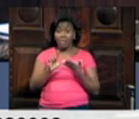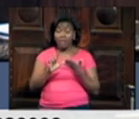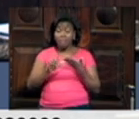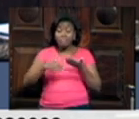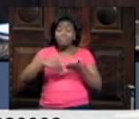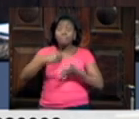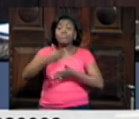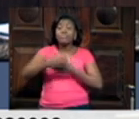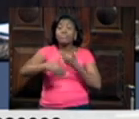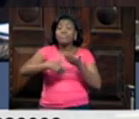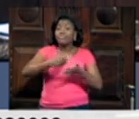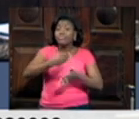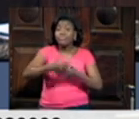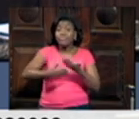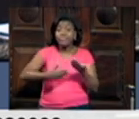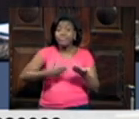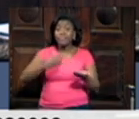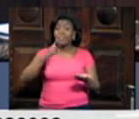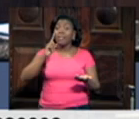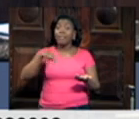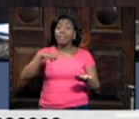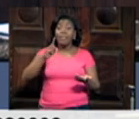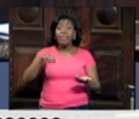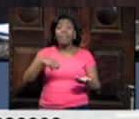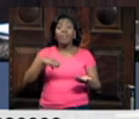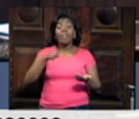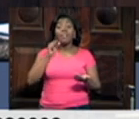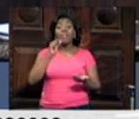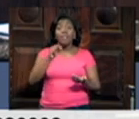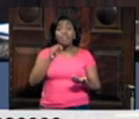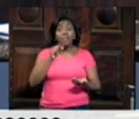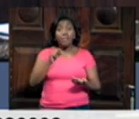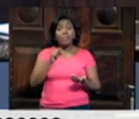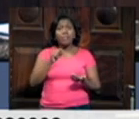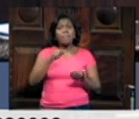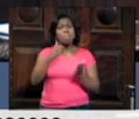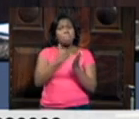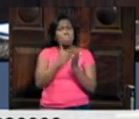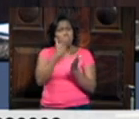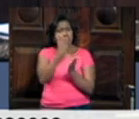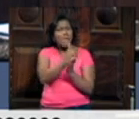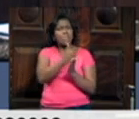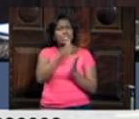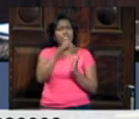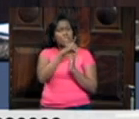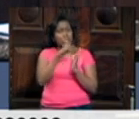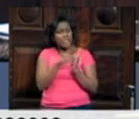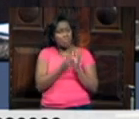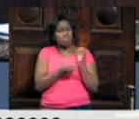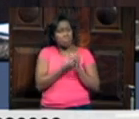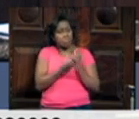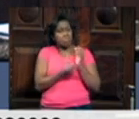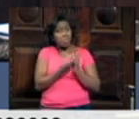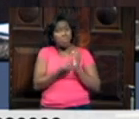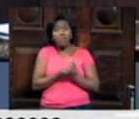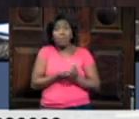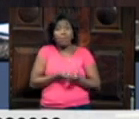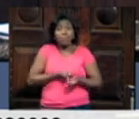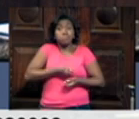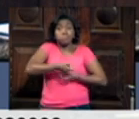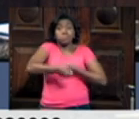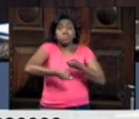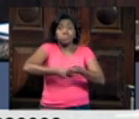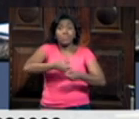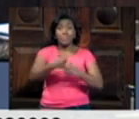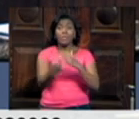consequência disto é exatamente a emissão de mais decretos beneficiando